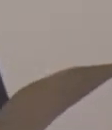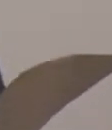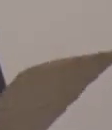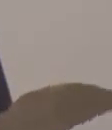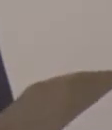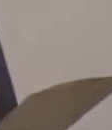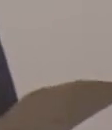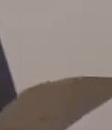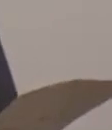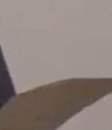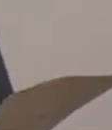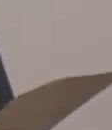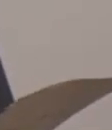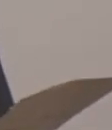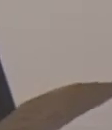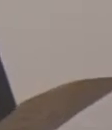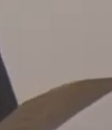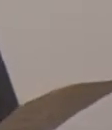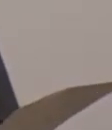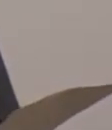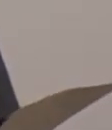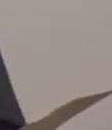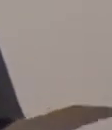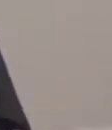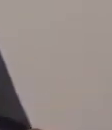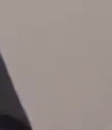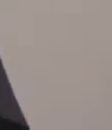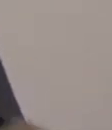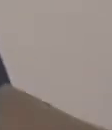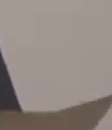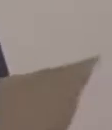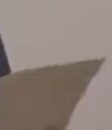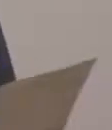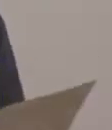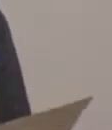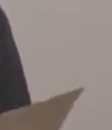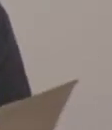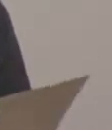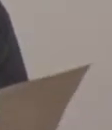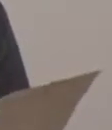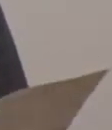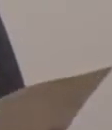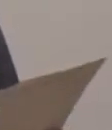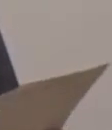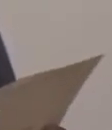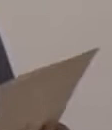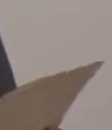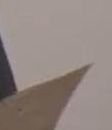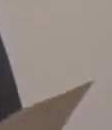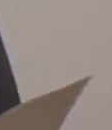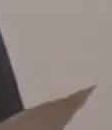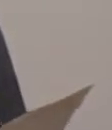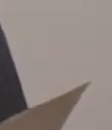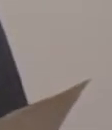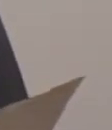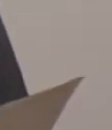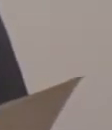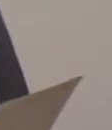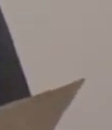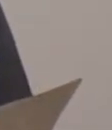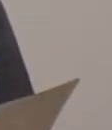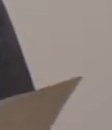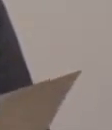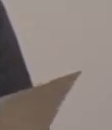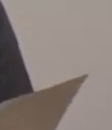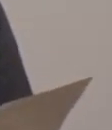o Conselho Municipal da Saúde. E esse conjunto de pessoas é que formou a comitiva. Então, percebam